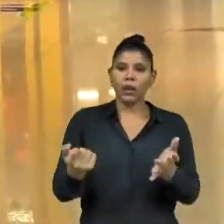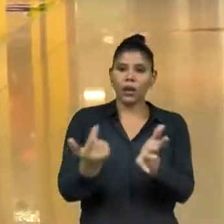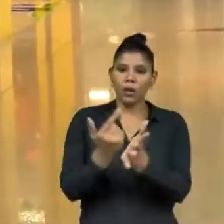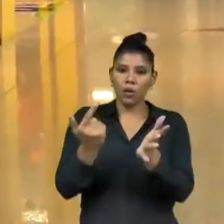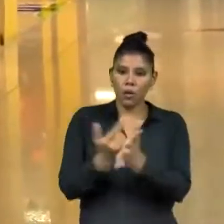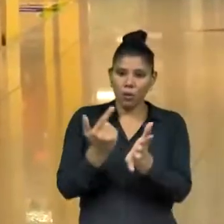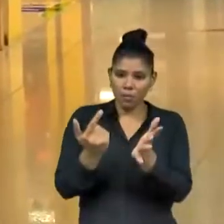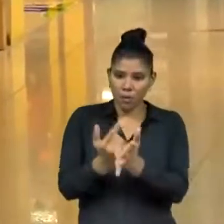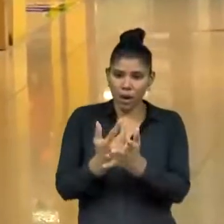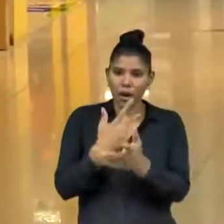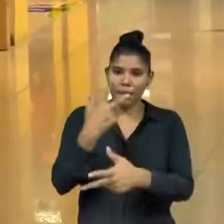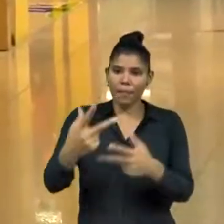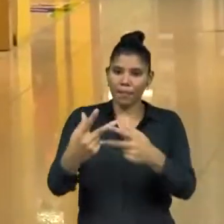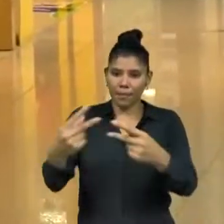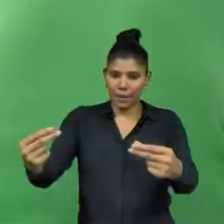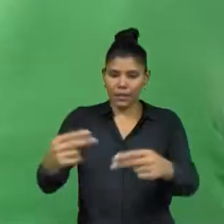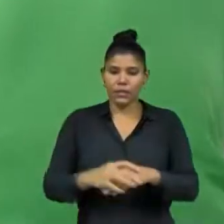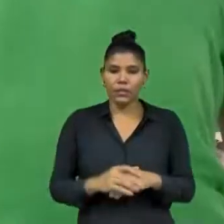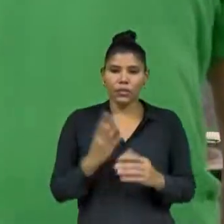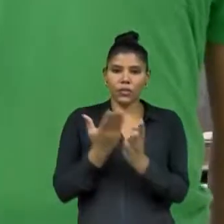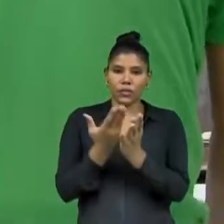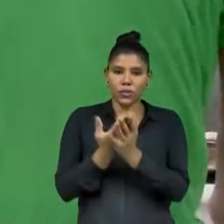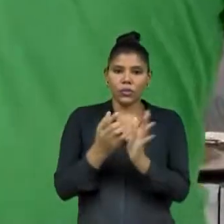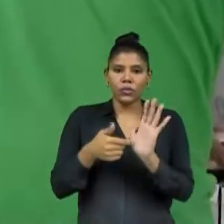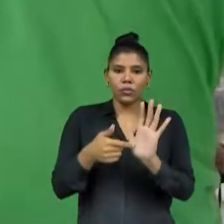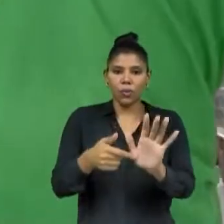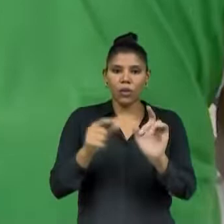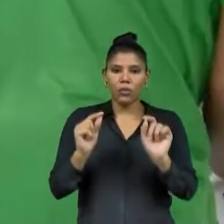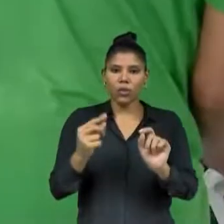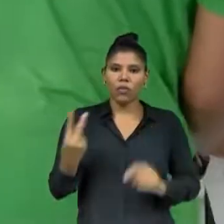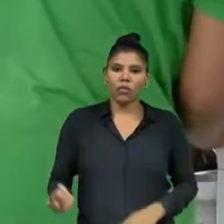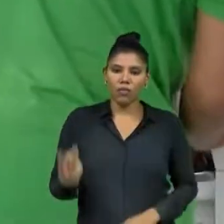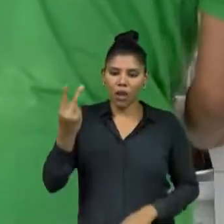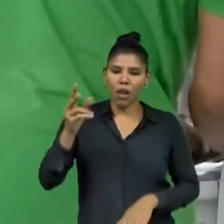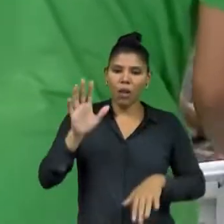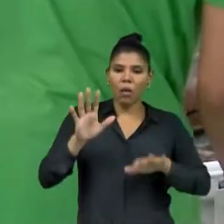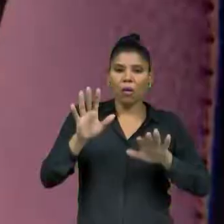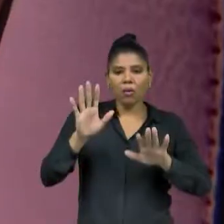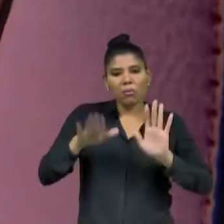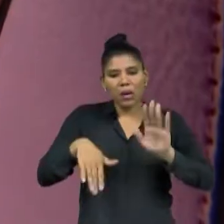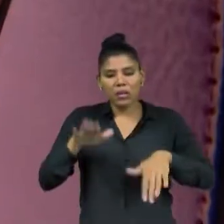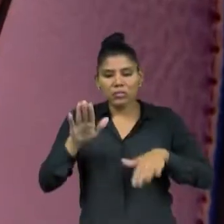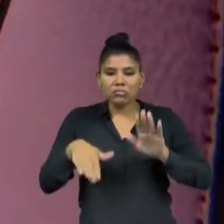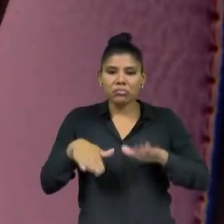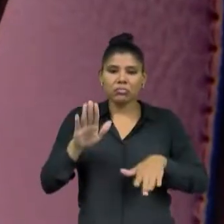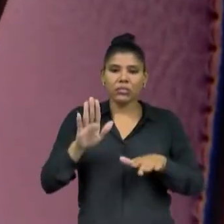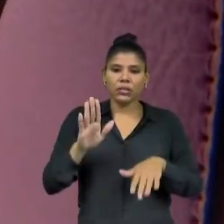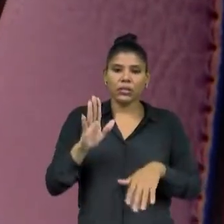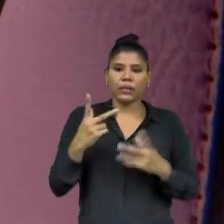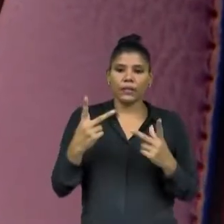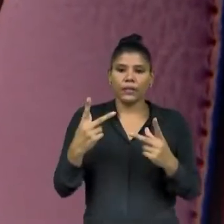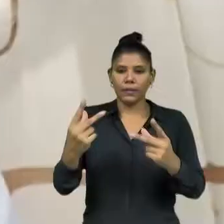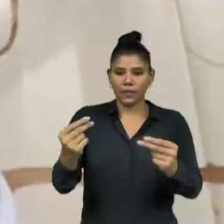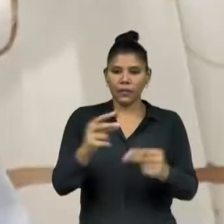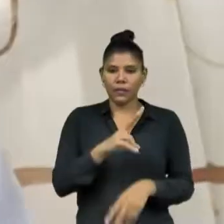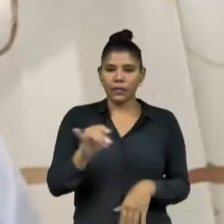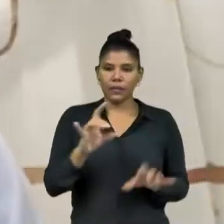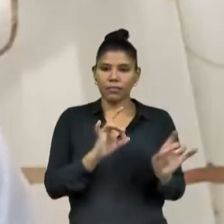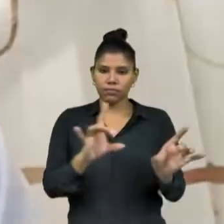a data. O estudo mostra também o preço médio dos presentes e os produtos que devem ser os campeões de